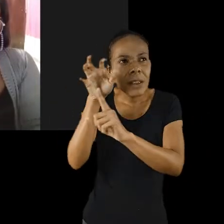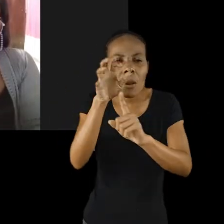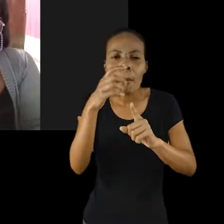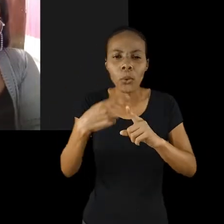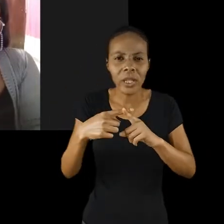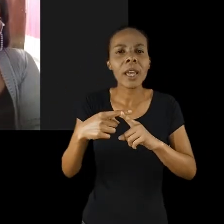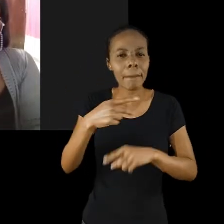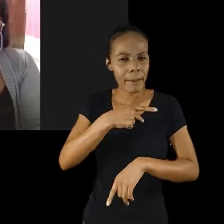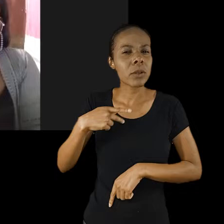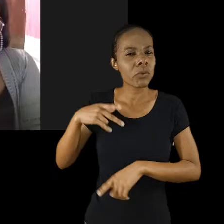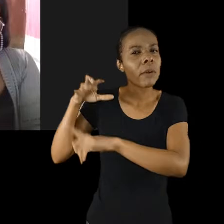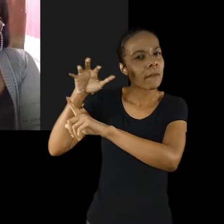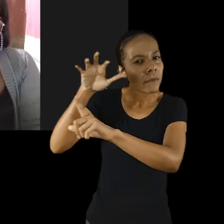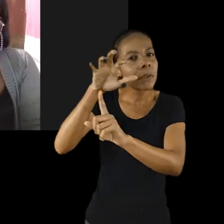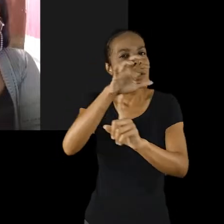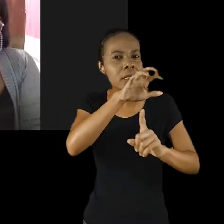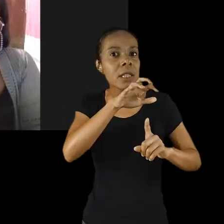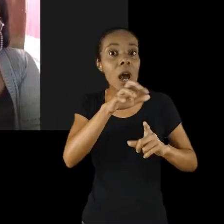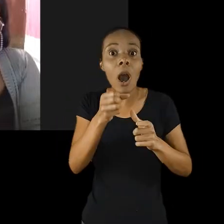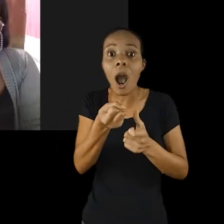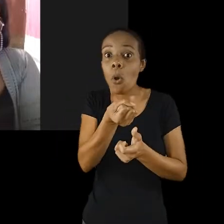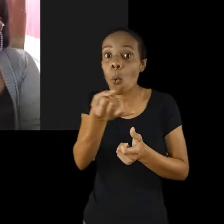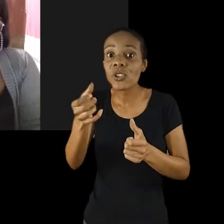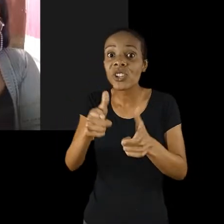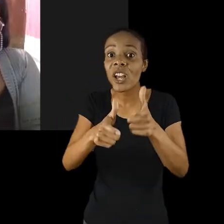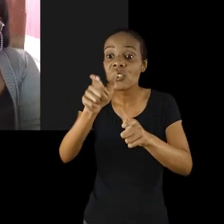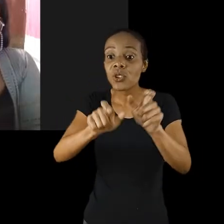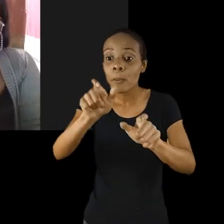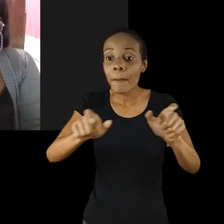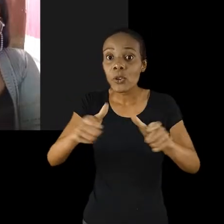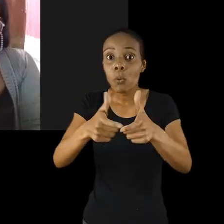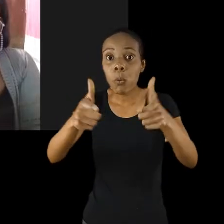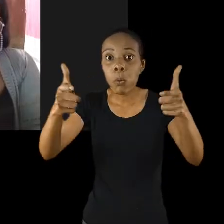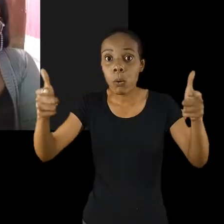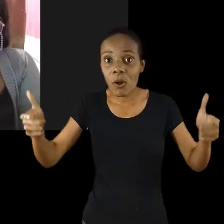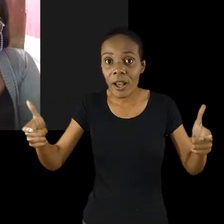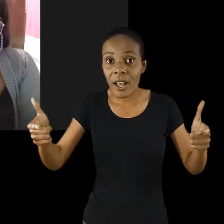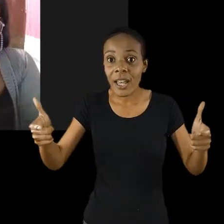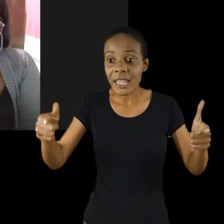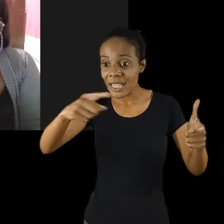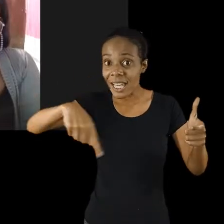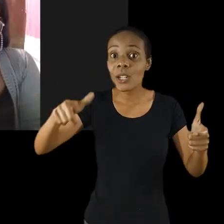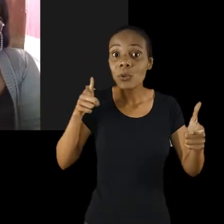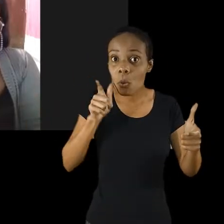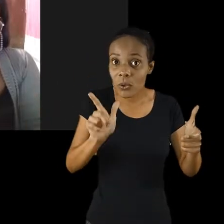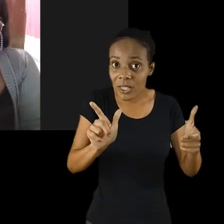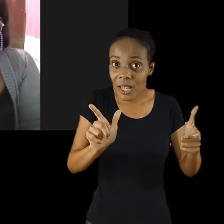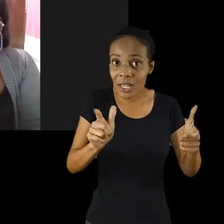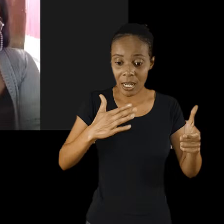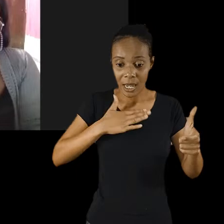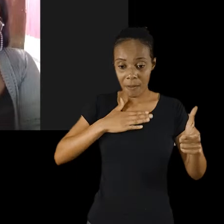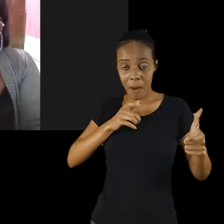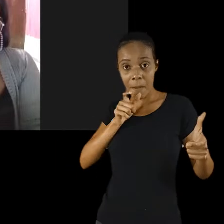eu conseguisse manipular a quantidade de pessoas que eles conseguem através da minha oralidade, da minha palavra. Se